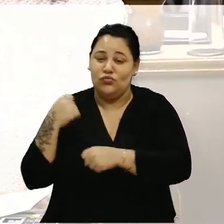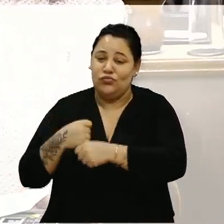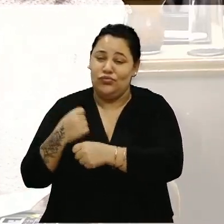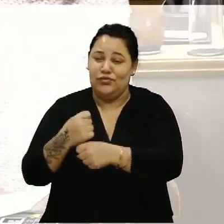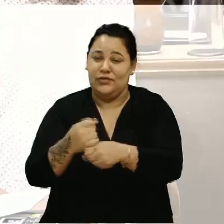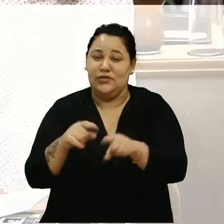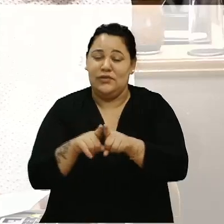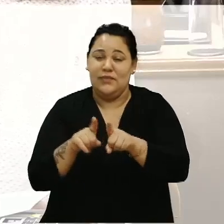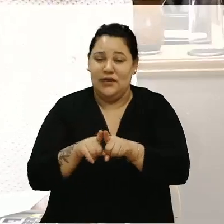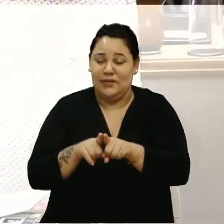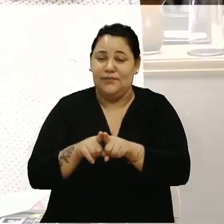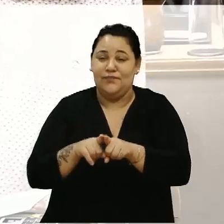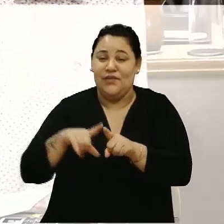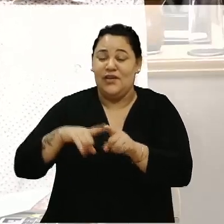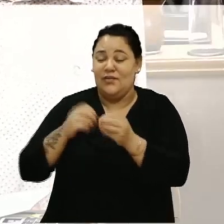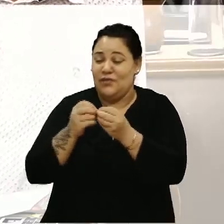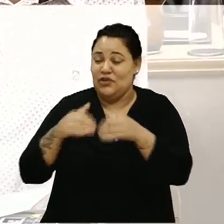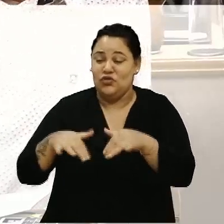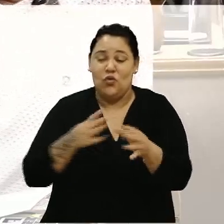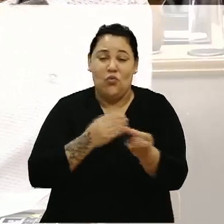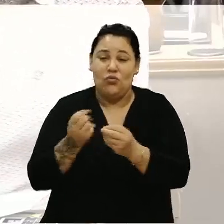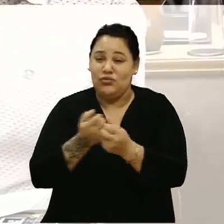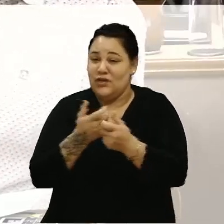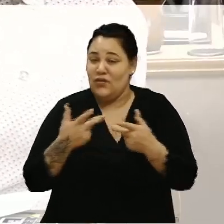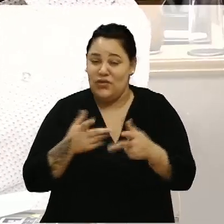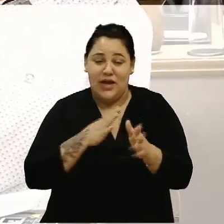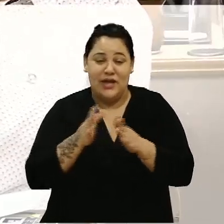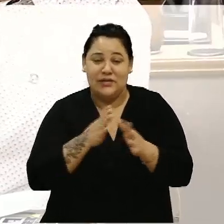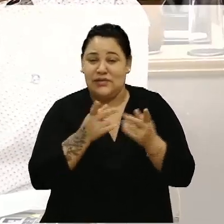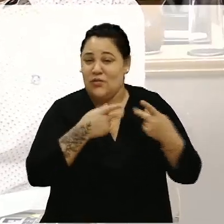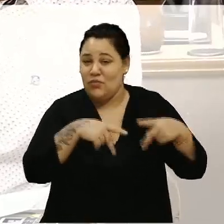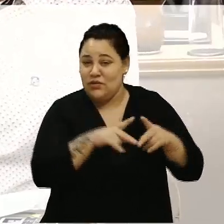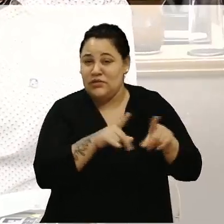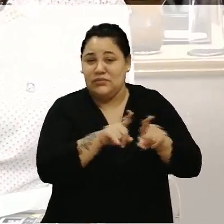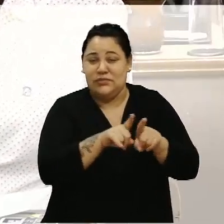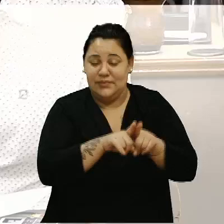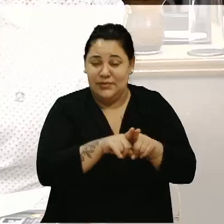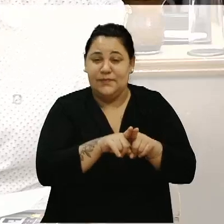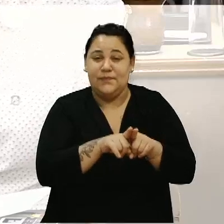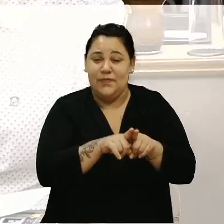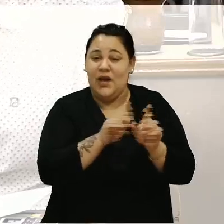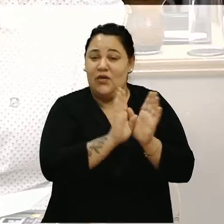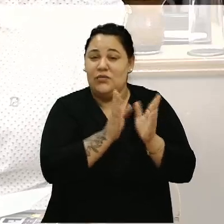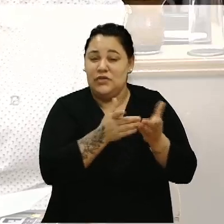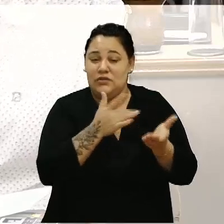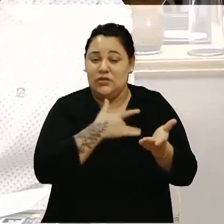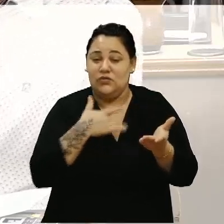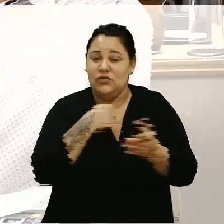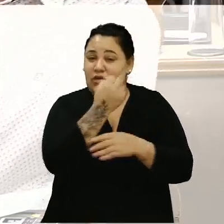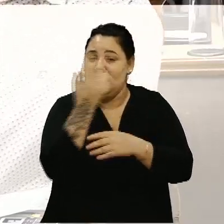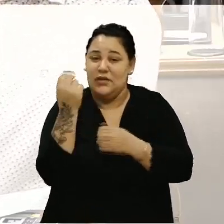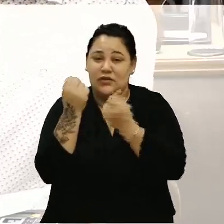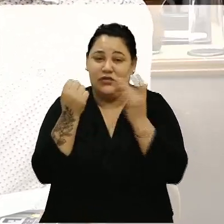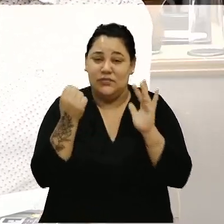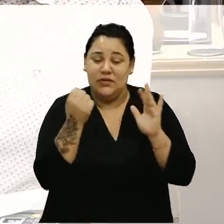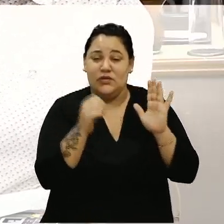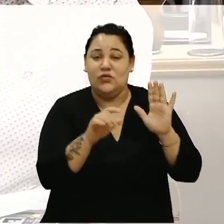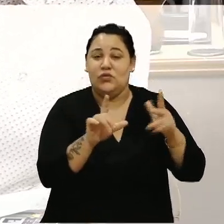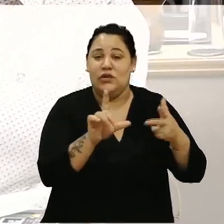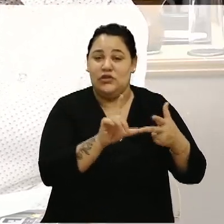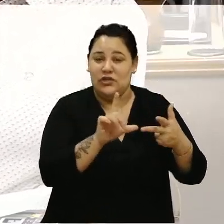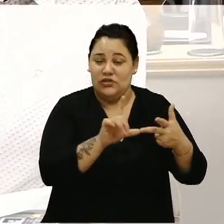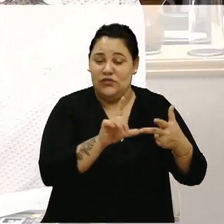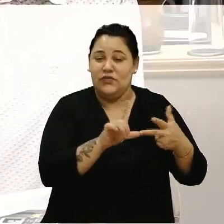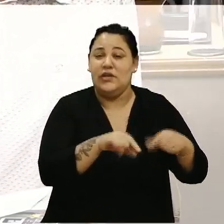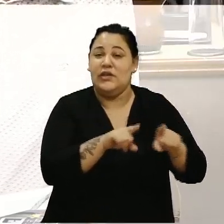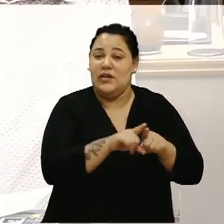acabou represando inúmeros procedimentos e acessos à população, a Comissão de Saúde e Meio Ambiente do Legislativo e